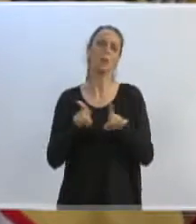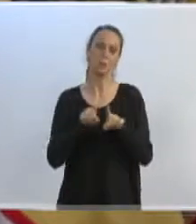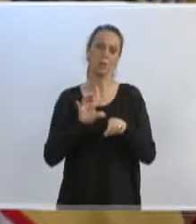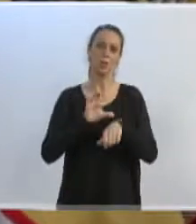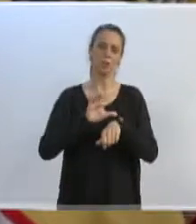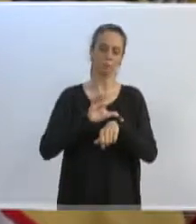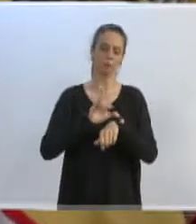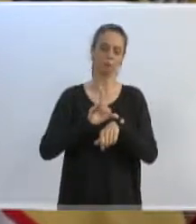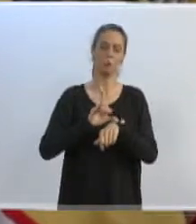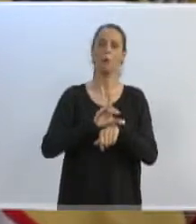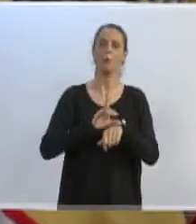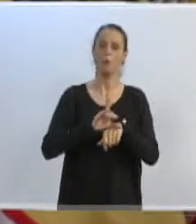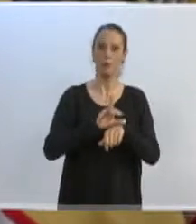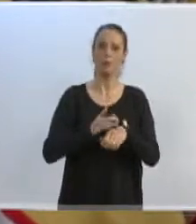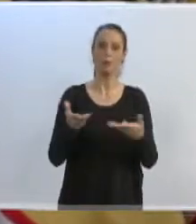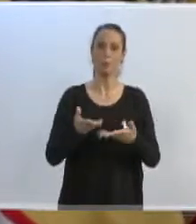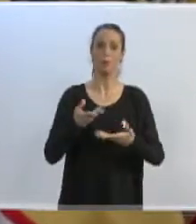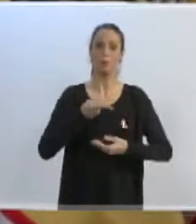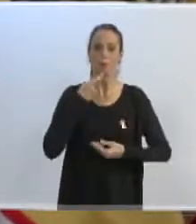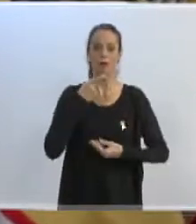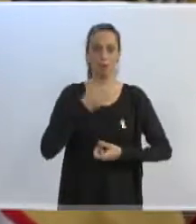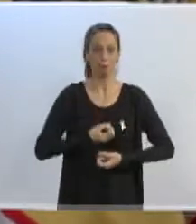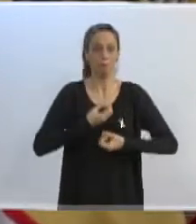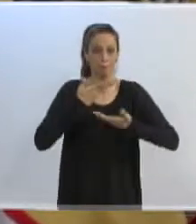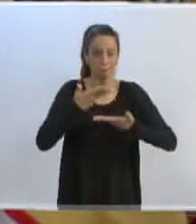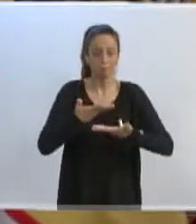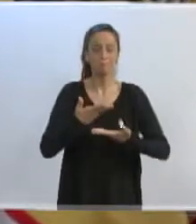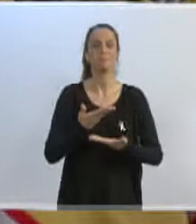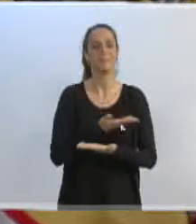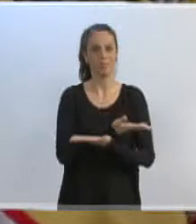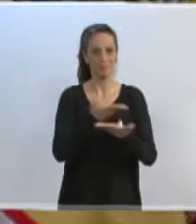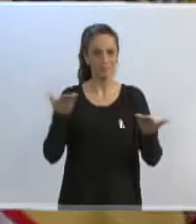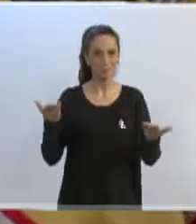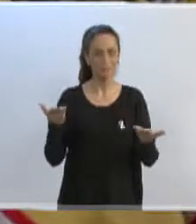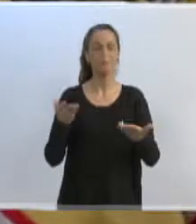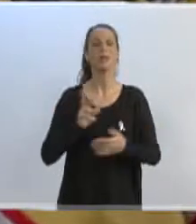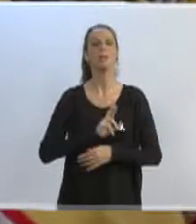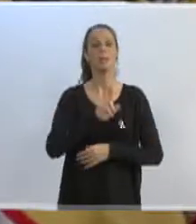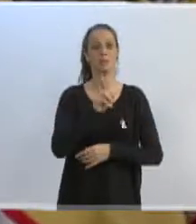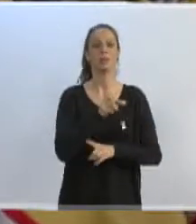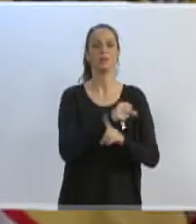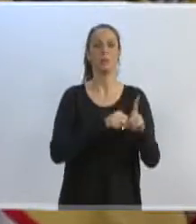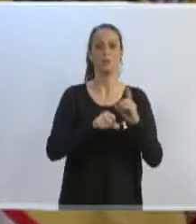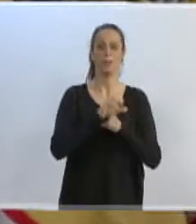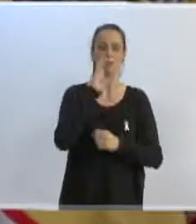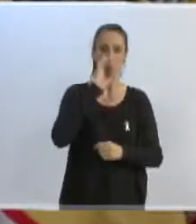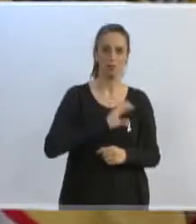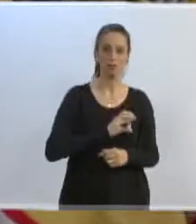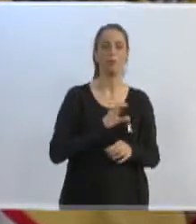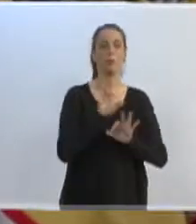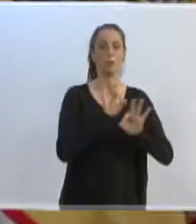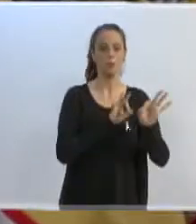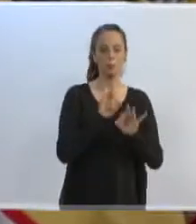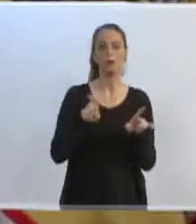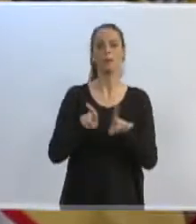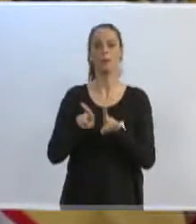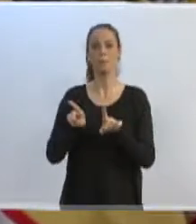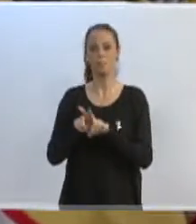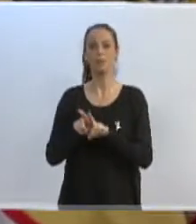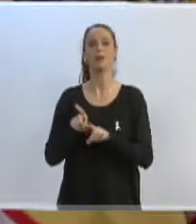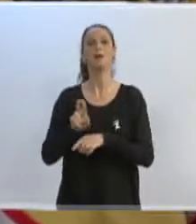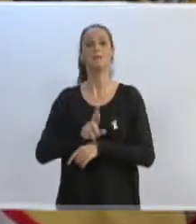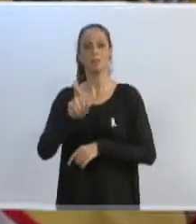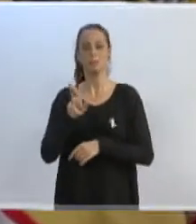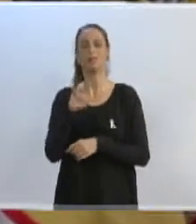forma oficial, gostaria de fazer o pronunciamento em nome da PPM, em nome da sociedade civil organizada que milita por essa causa dos deficientes.